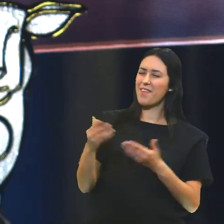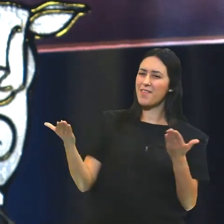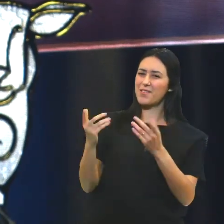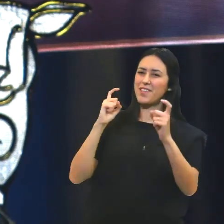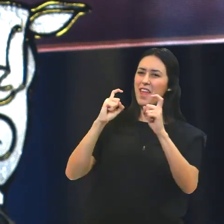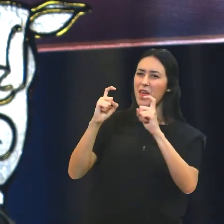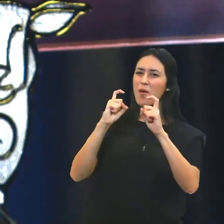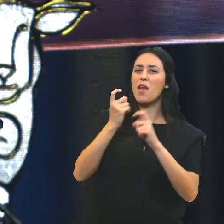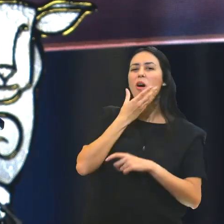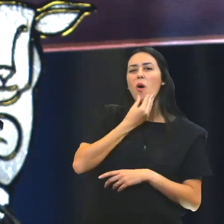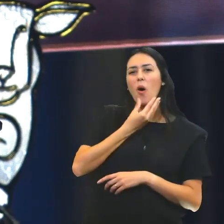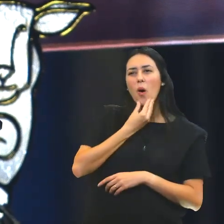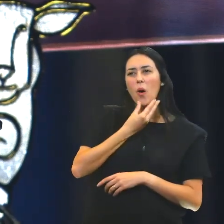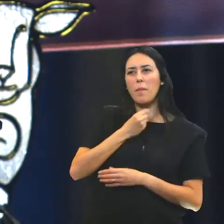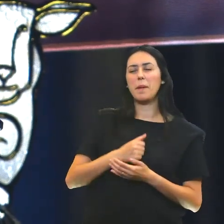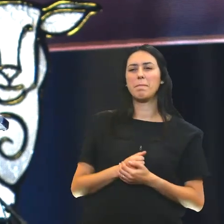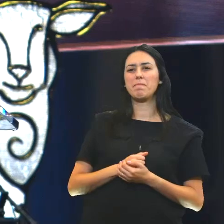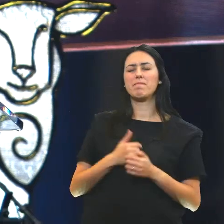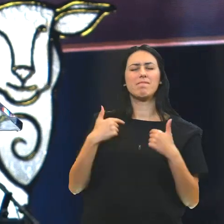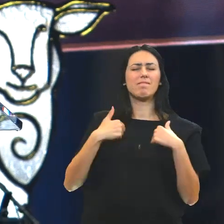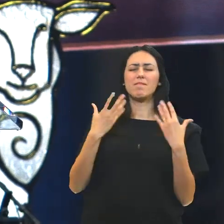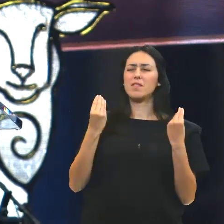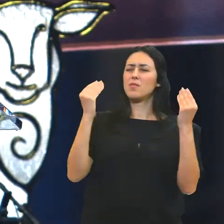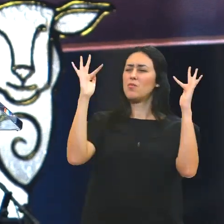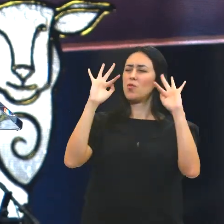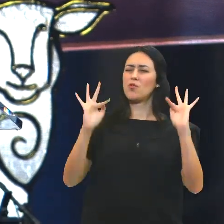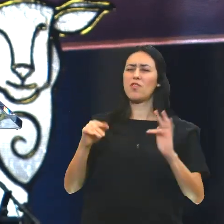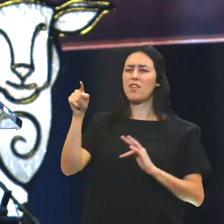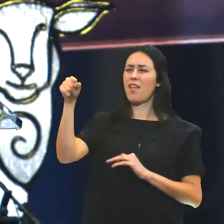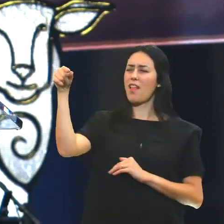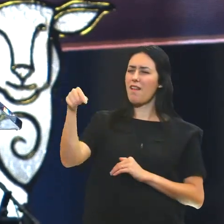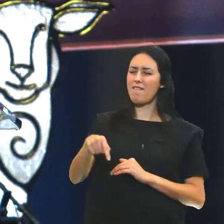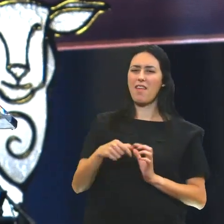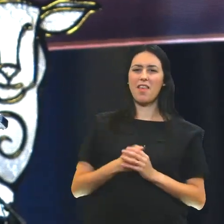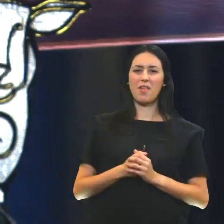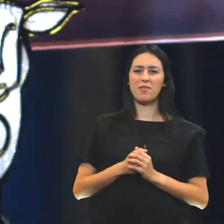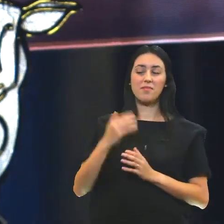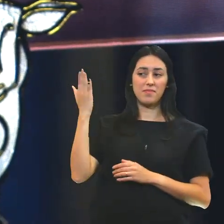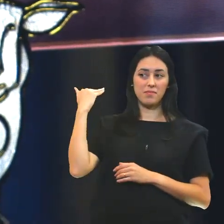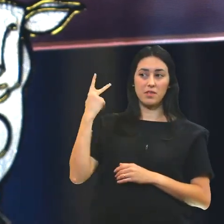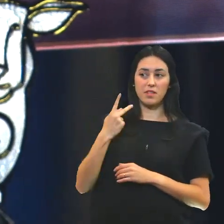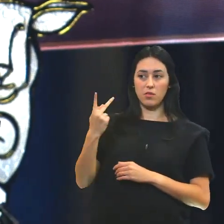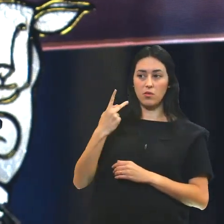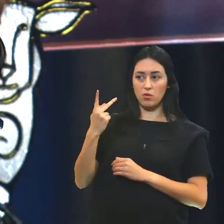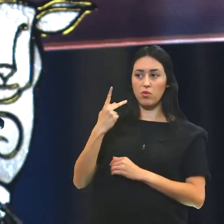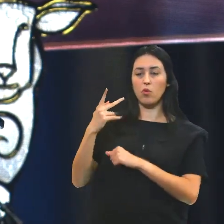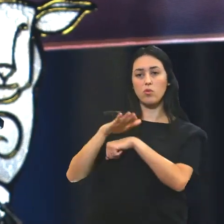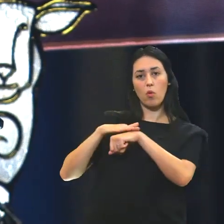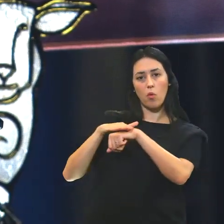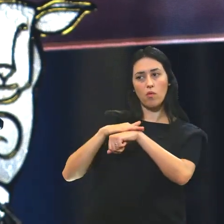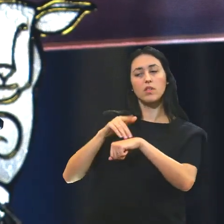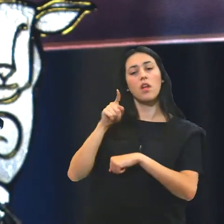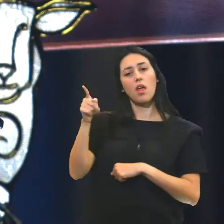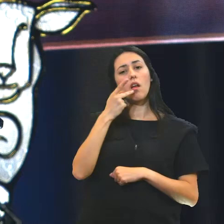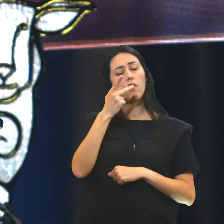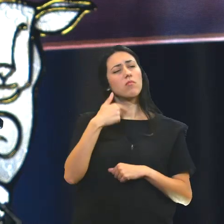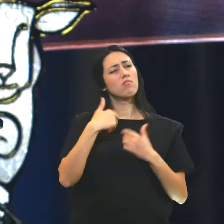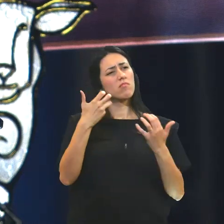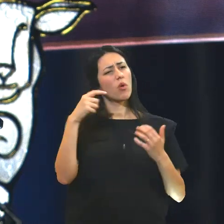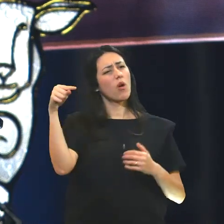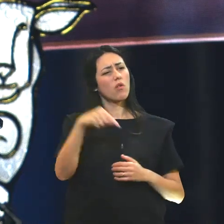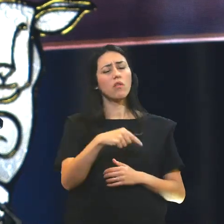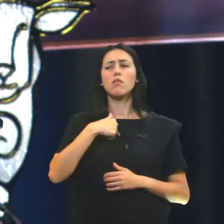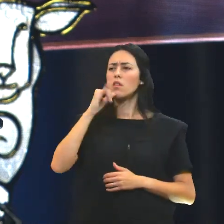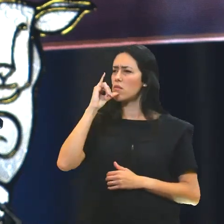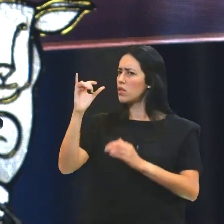homens. E eu fiquei muito feliz que ele veio. Quando a gente conversou, ele disse que ele gostaria de vir. Eu falei: